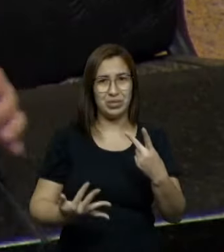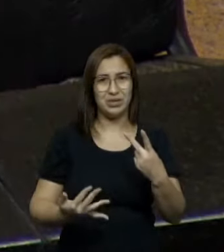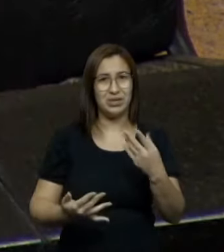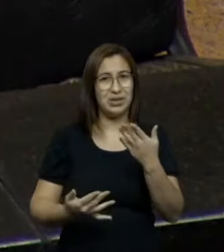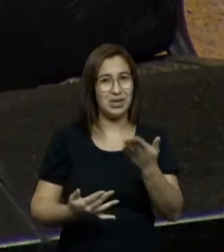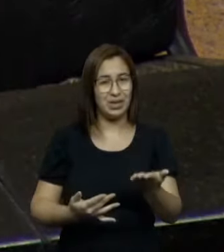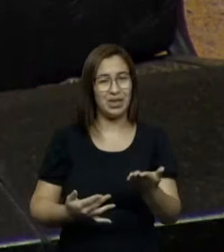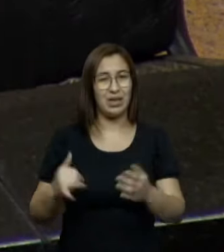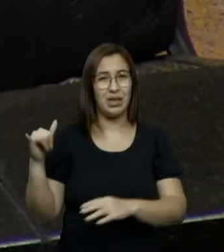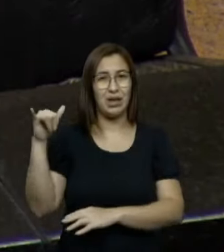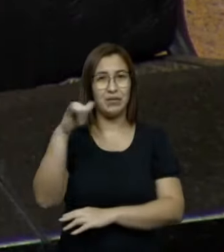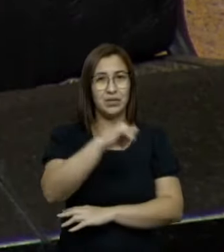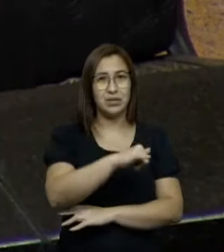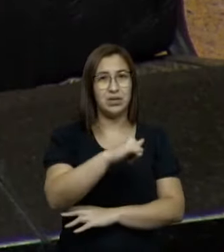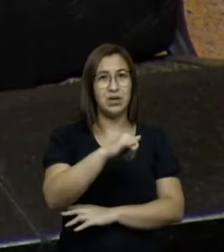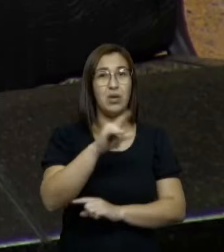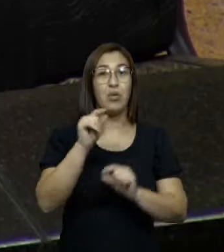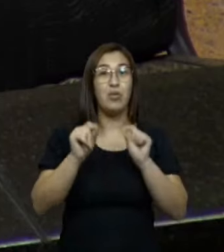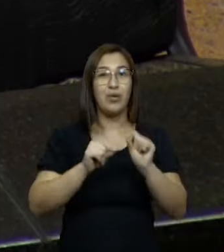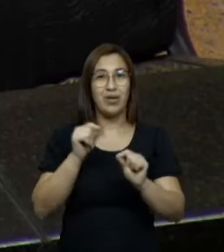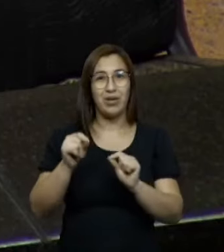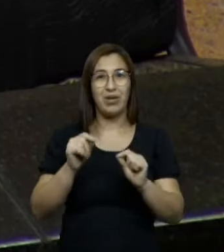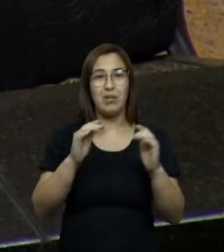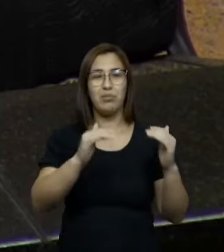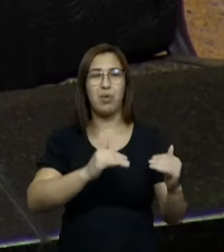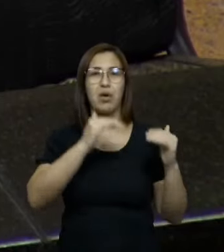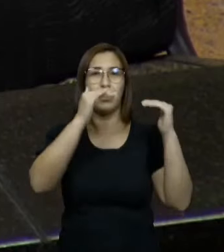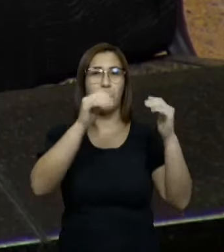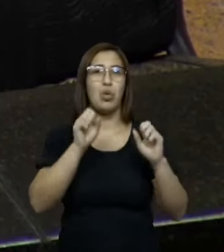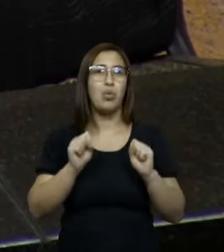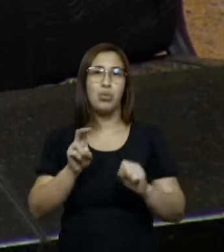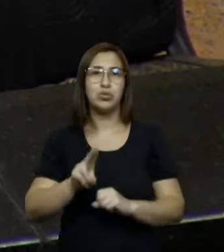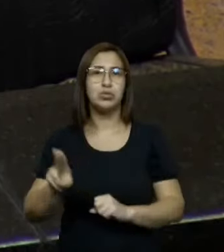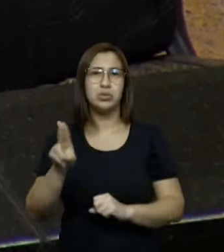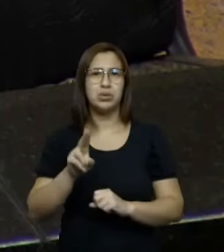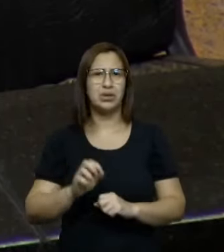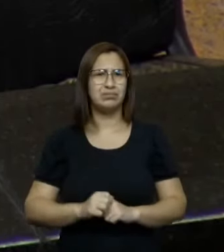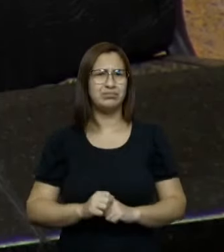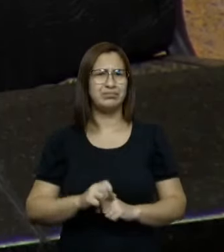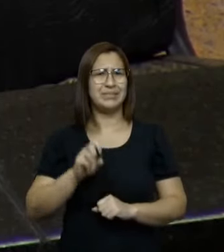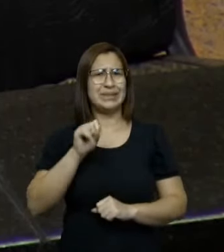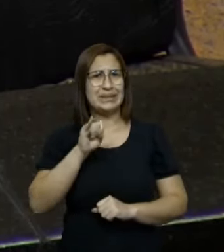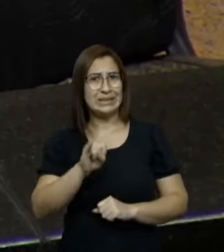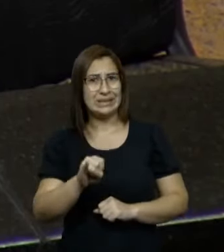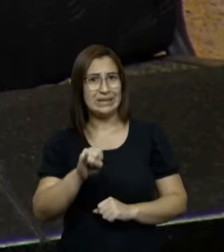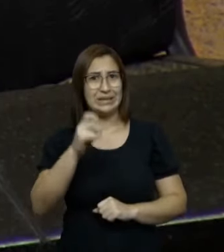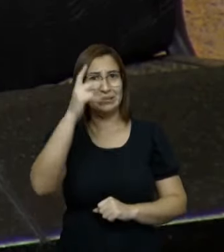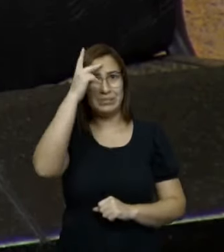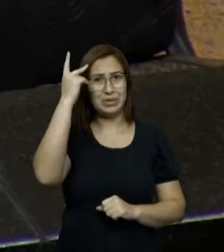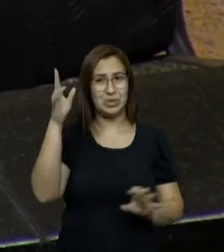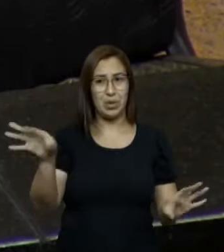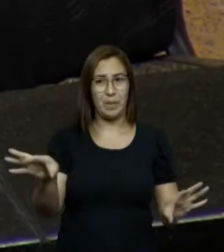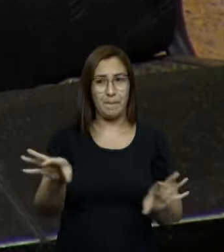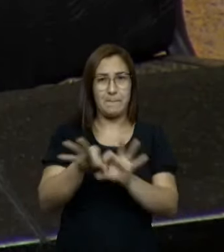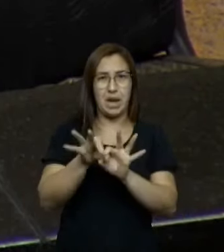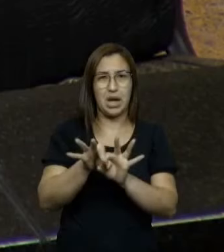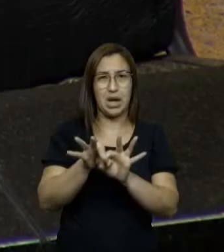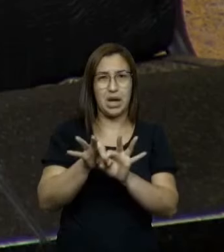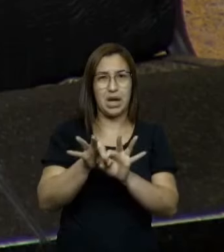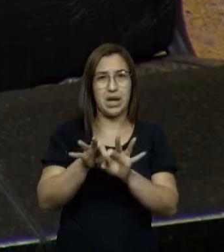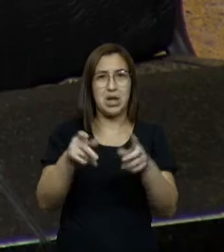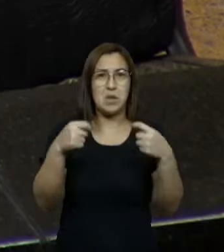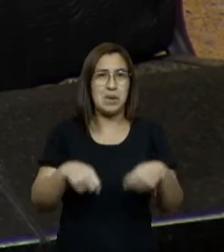transportar autoridades. Se alguém não consegue linkar o fato de não se utilizar mais o